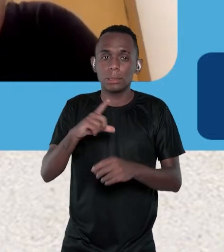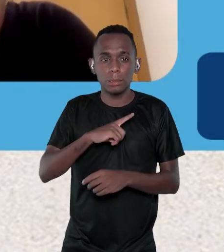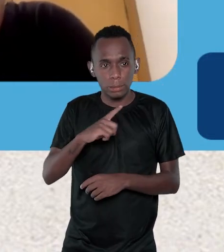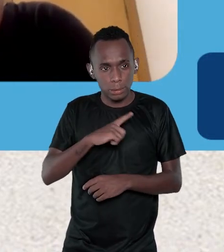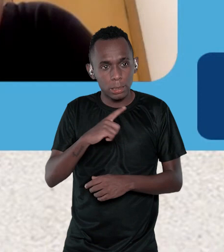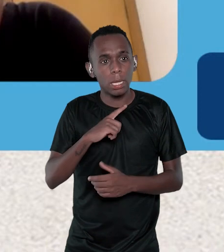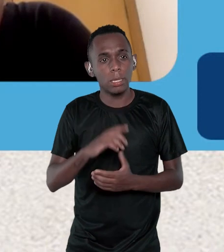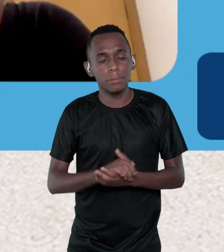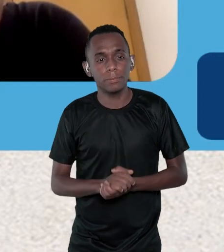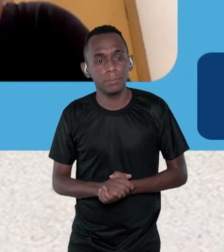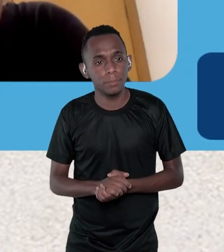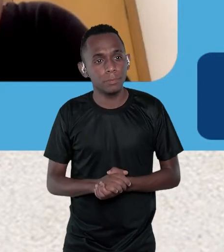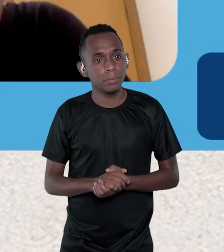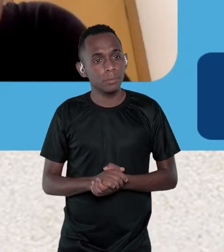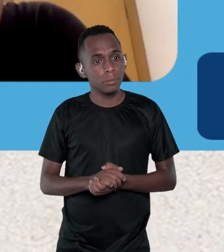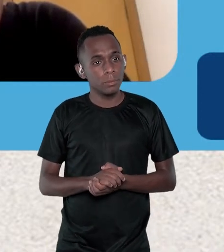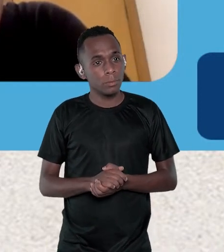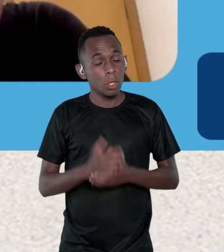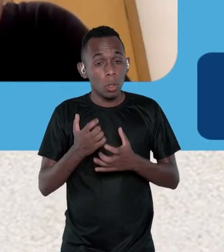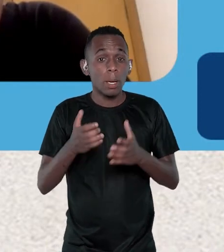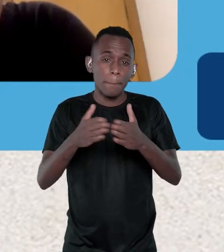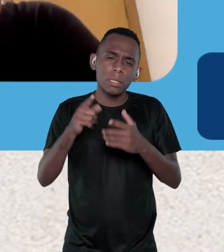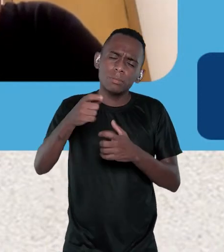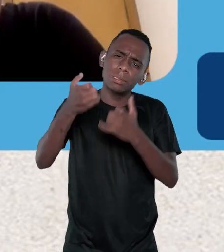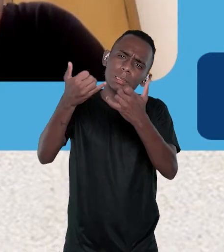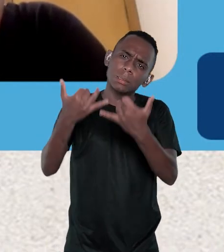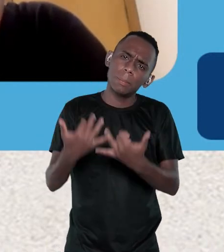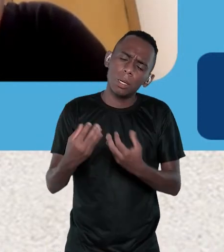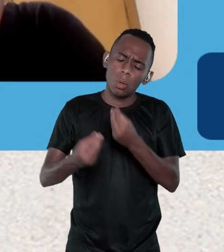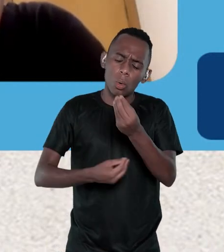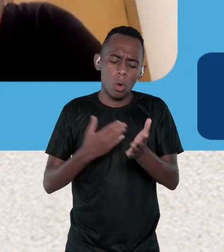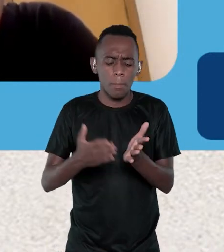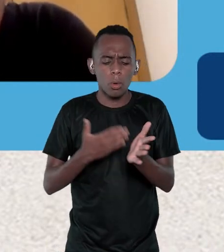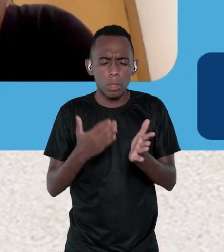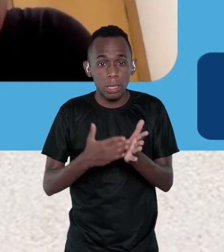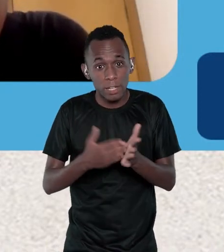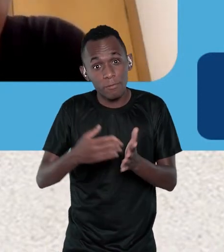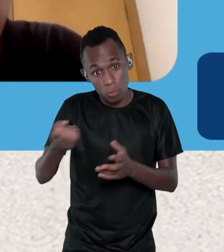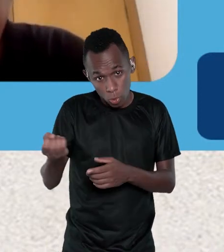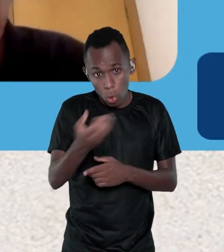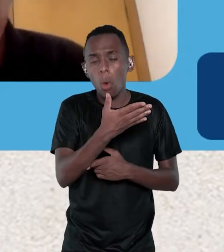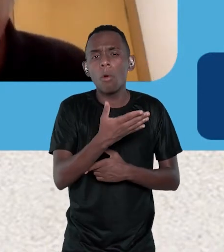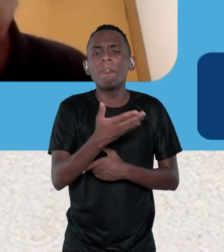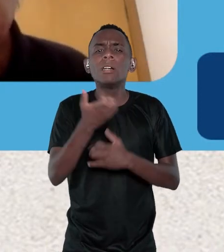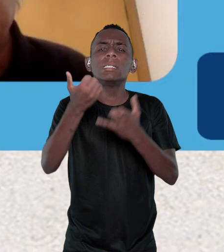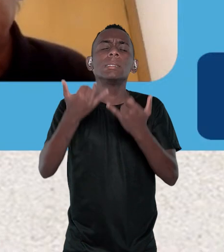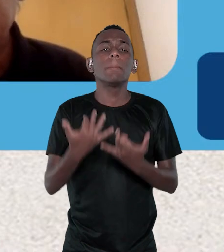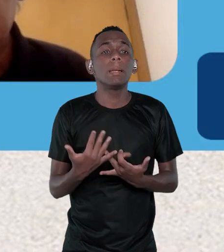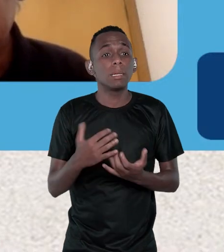no Breve Balada para Viola e Sangue, né?